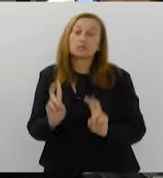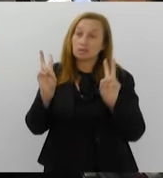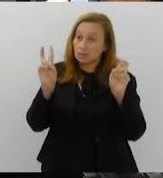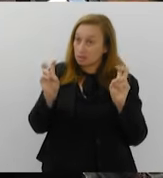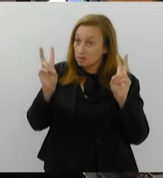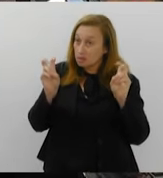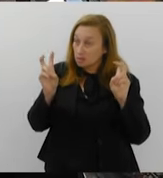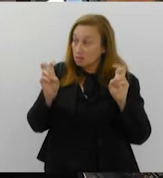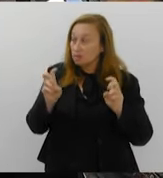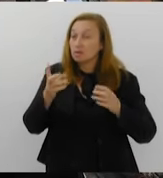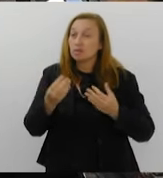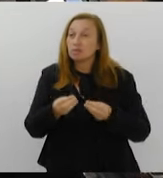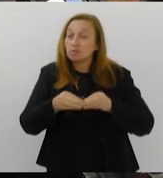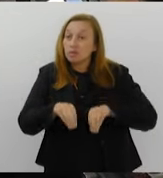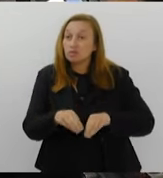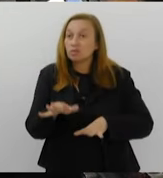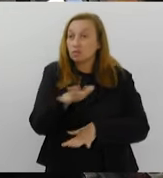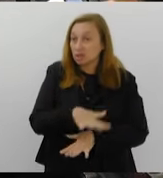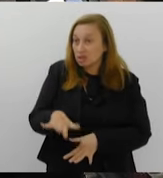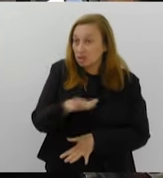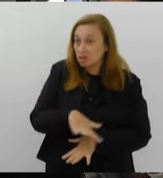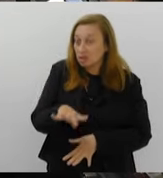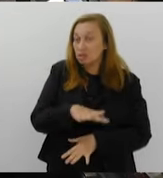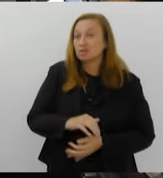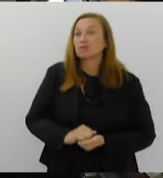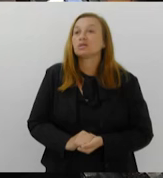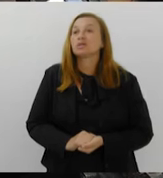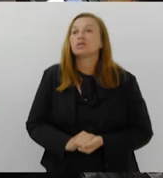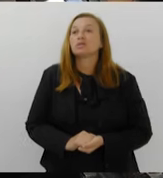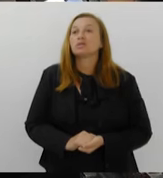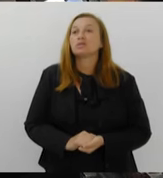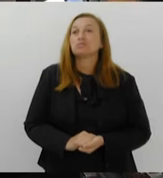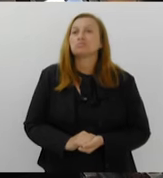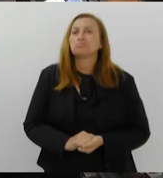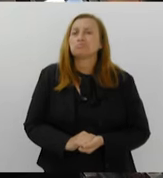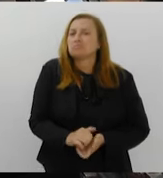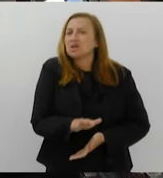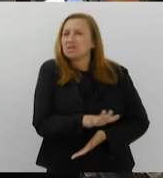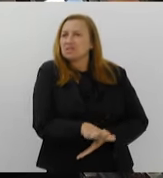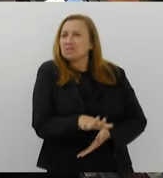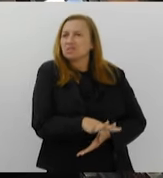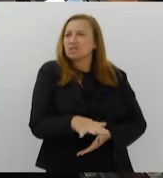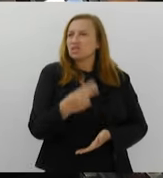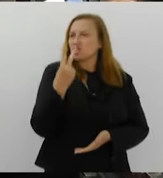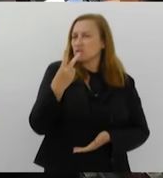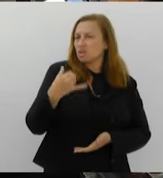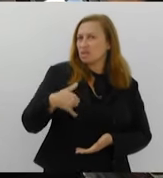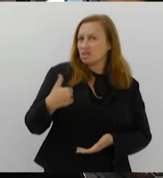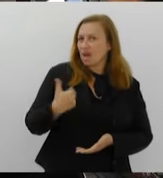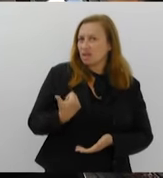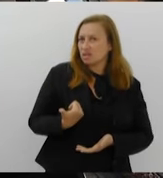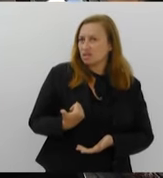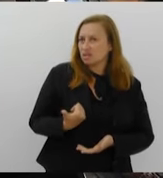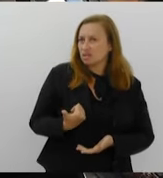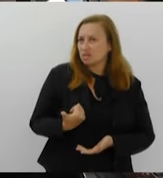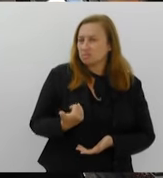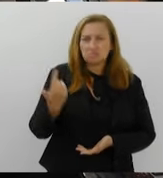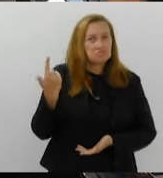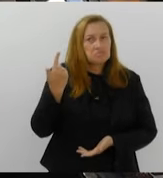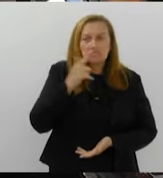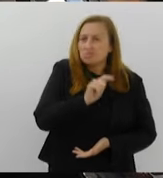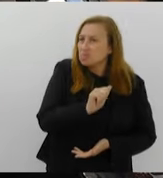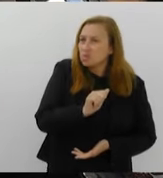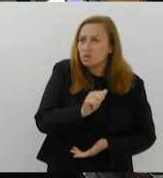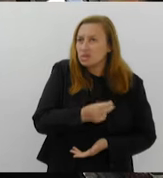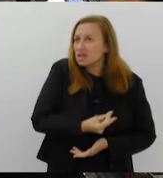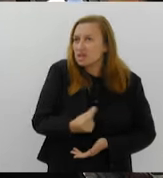questões que tanto afetam uma criança. No caso dessa, uma criança de 2 aninhos que não consegue